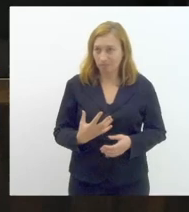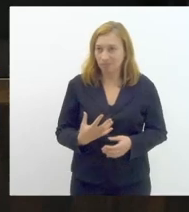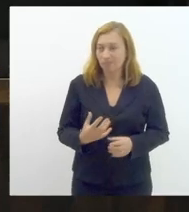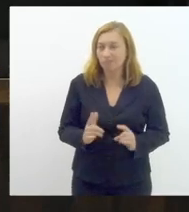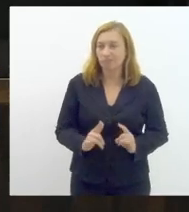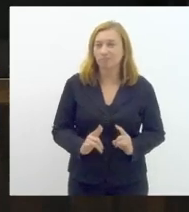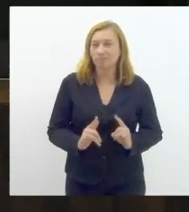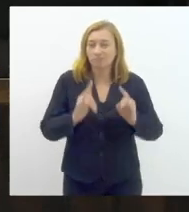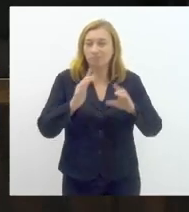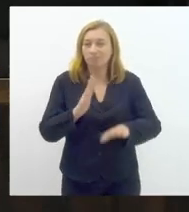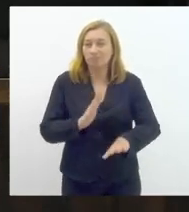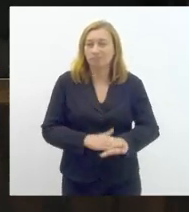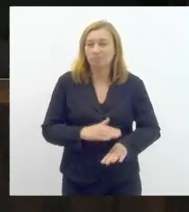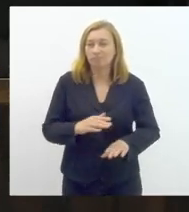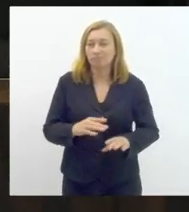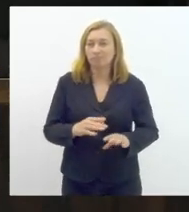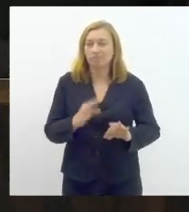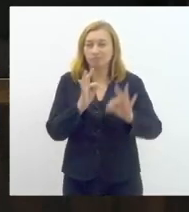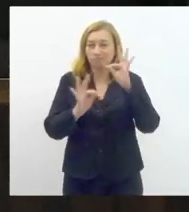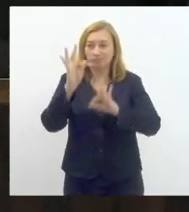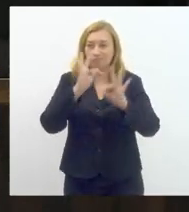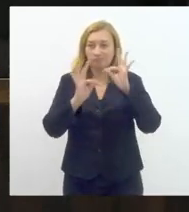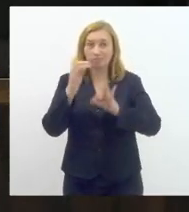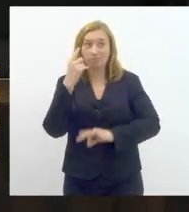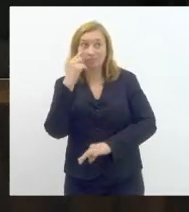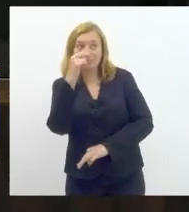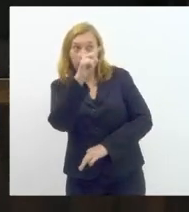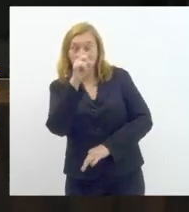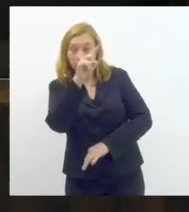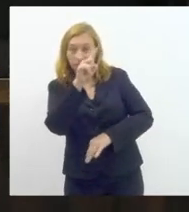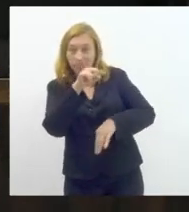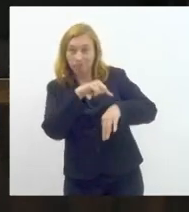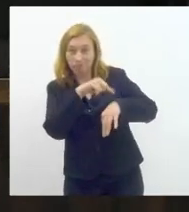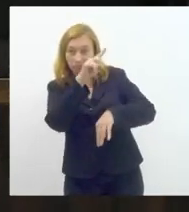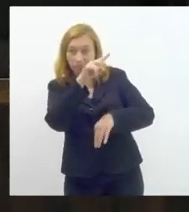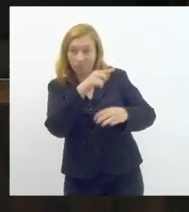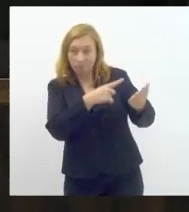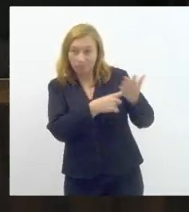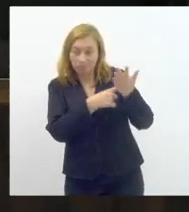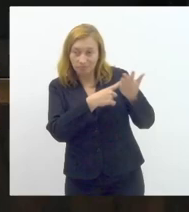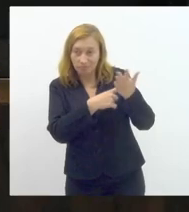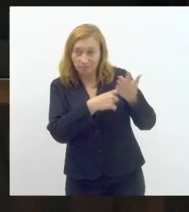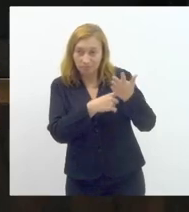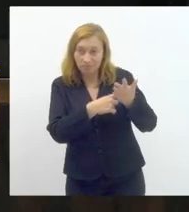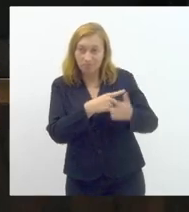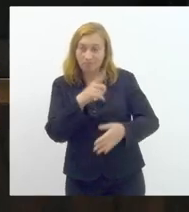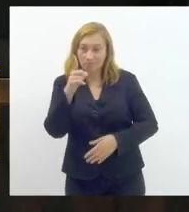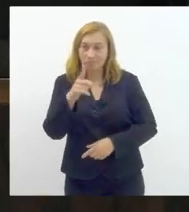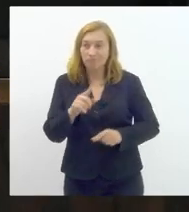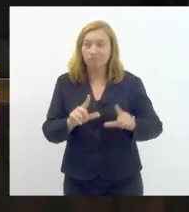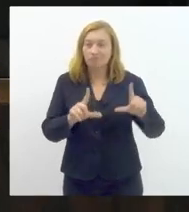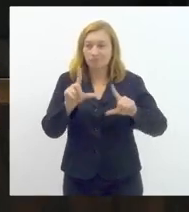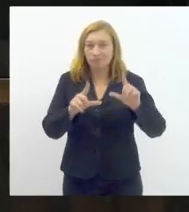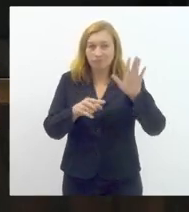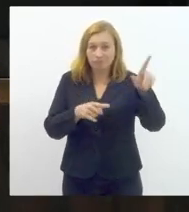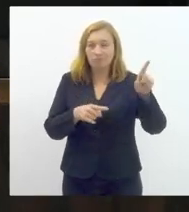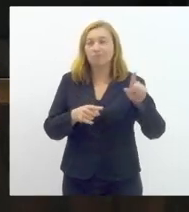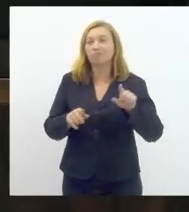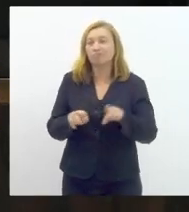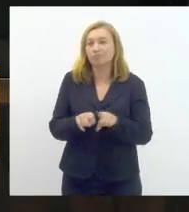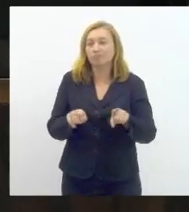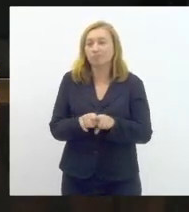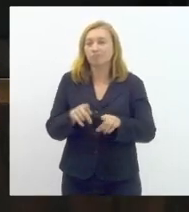ali. Vocês vão ajudar a gente a contar. E também, como é rebatido para a TV, vai aparecer também